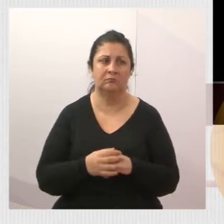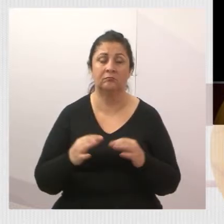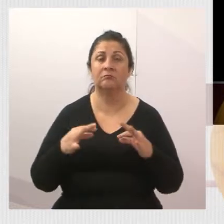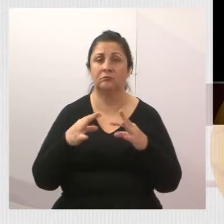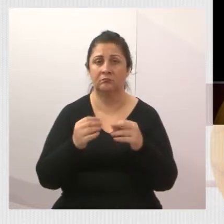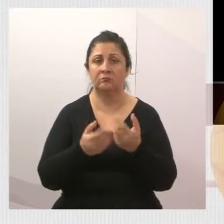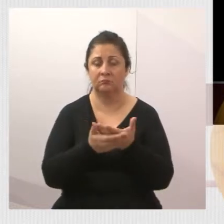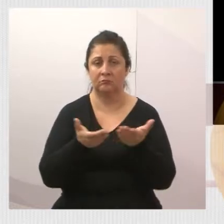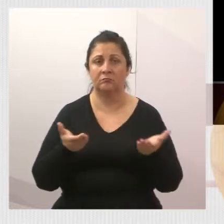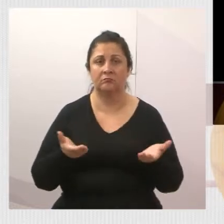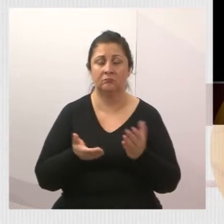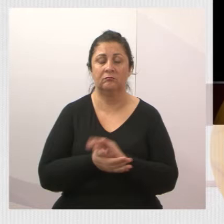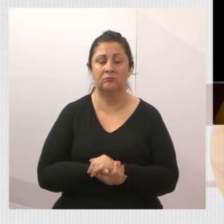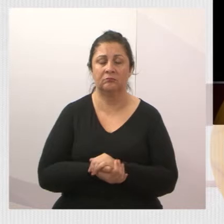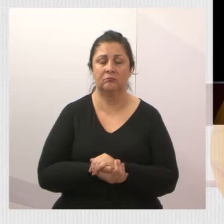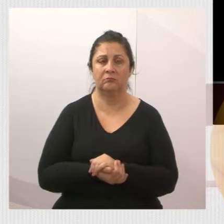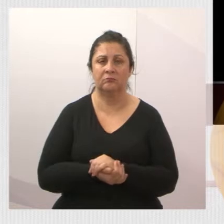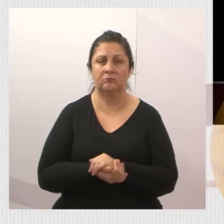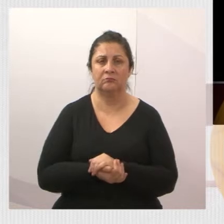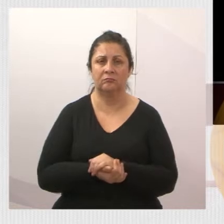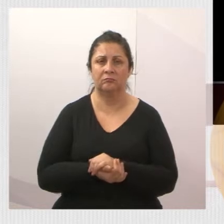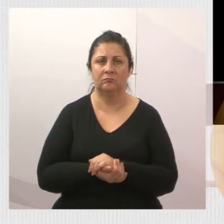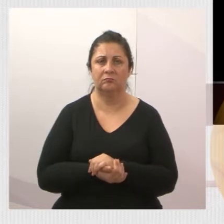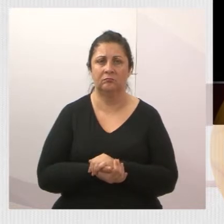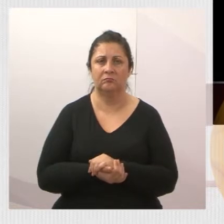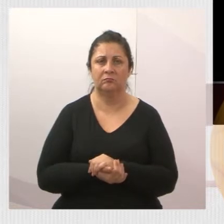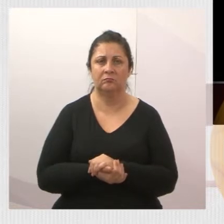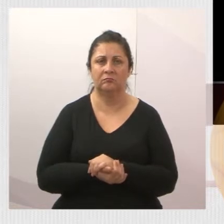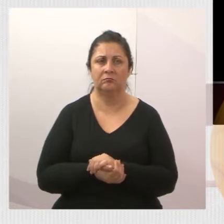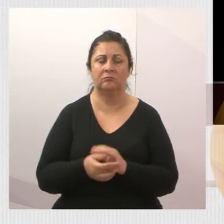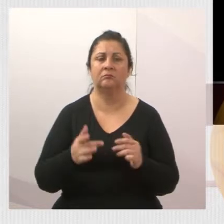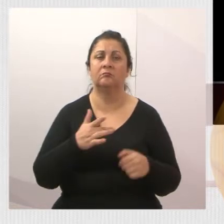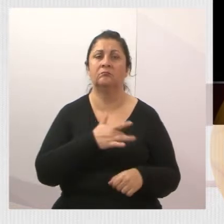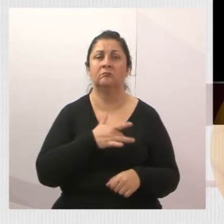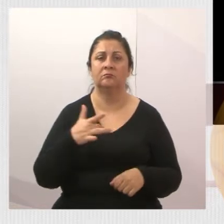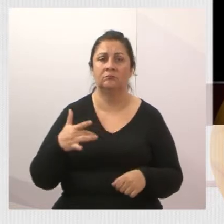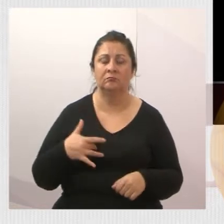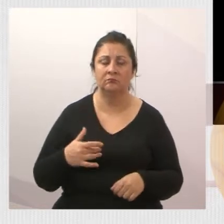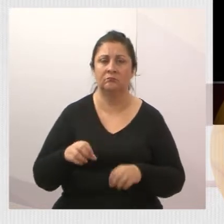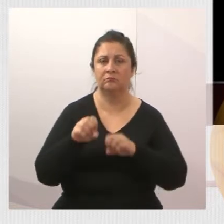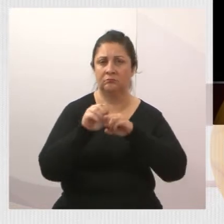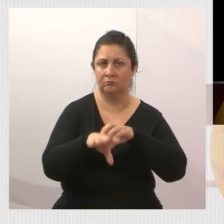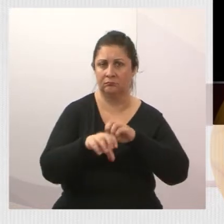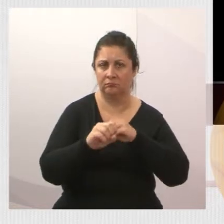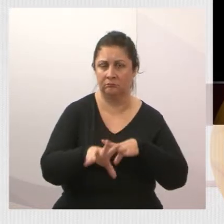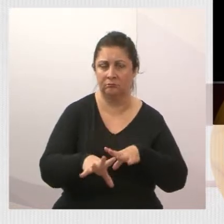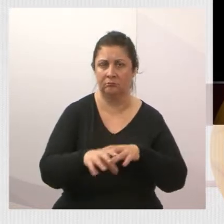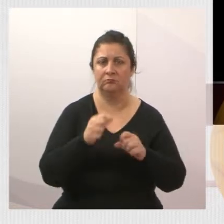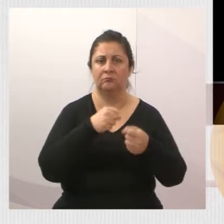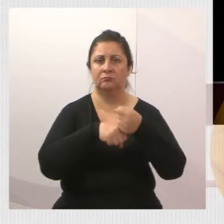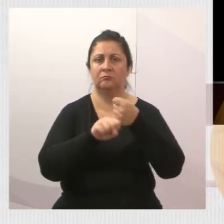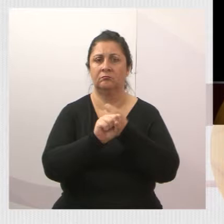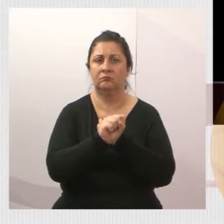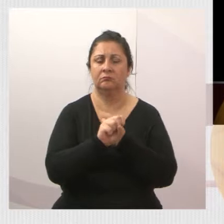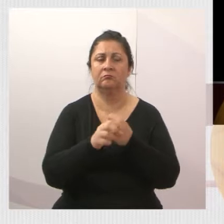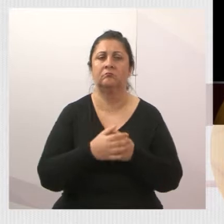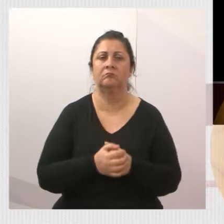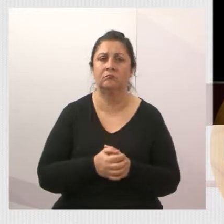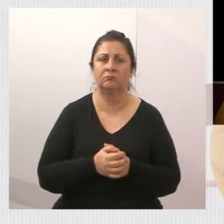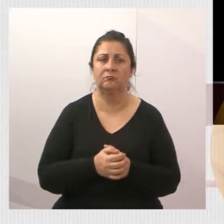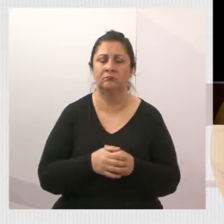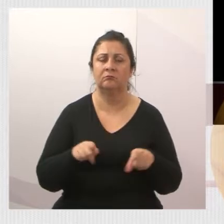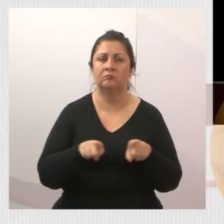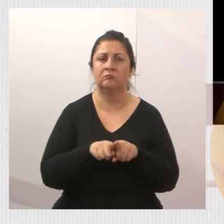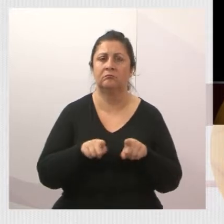estão nos ouvindo um pouco sobre a saúde, sobre a educação, sobre a assistência, um pouquinho de